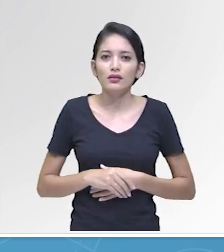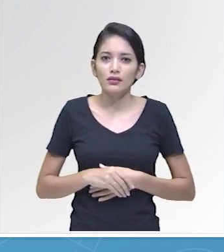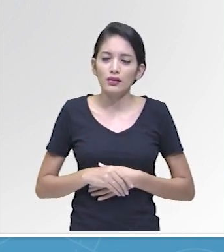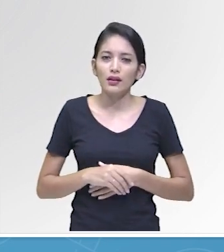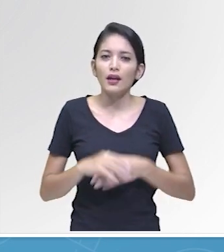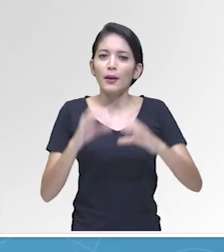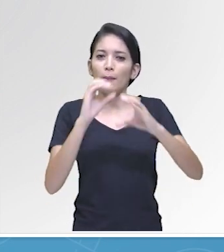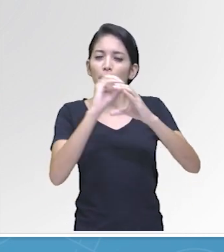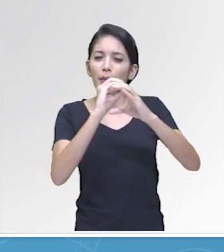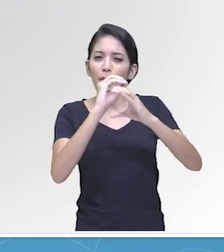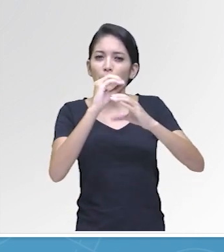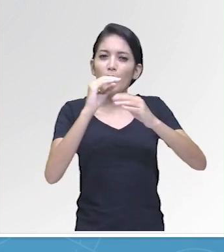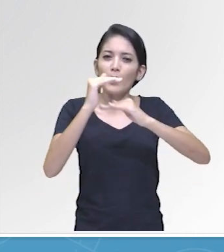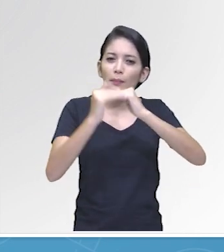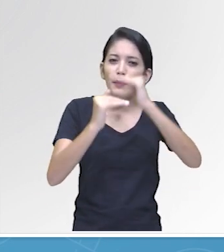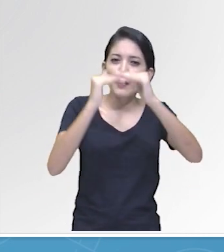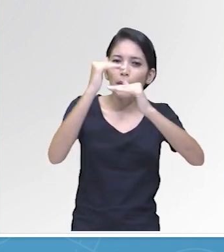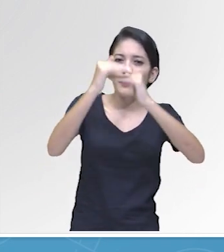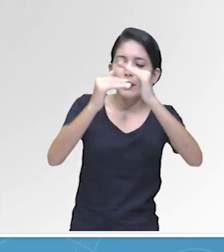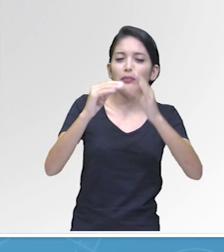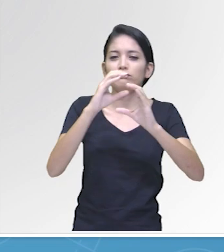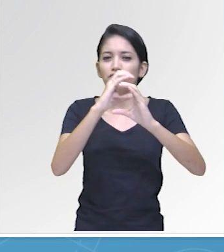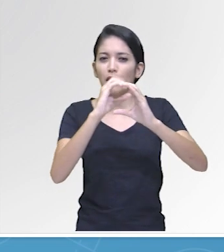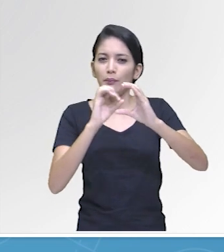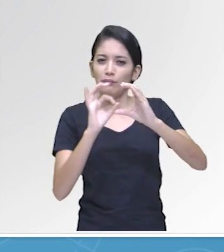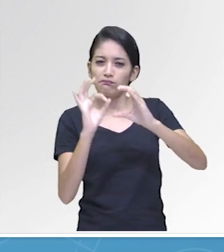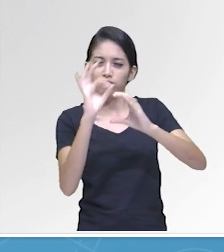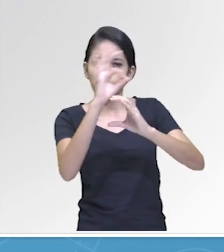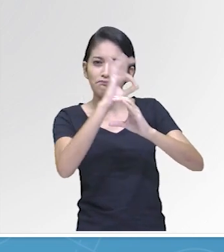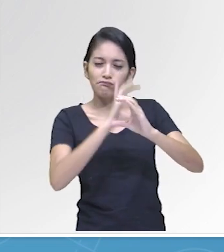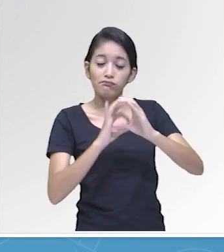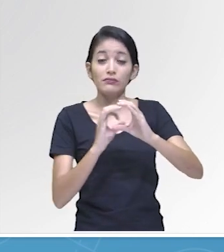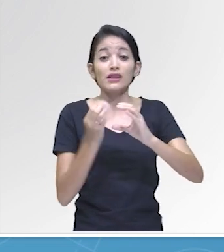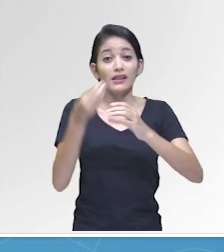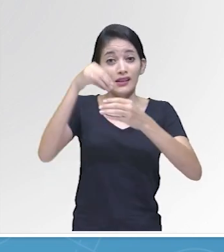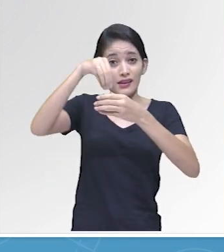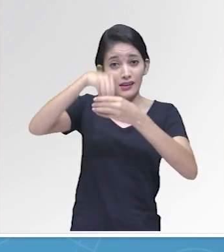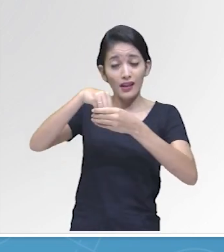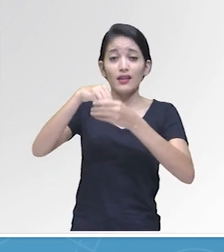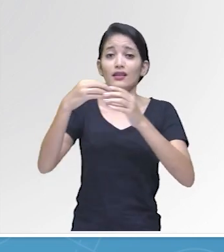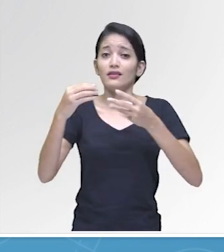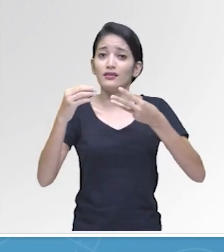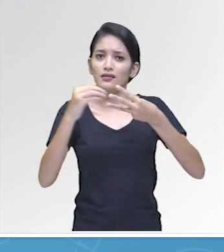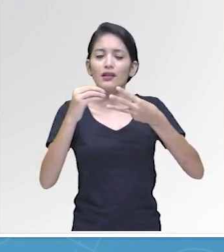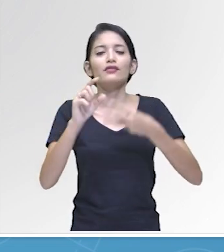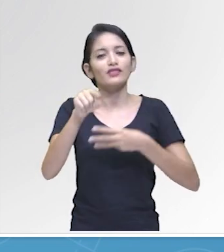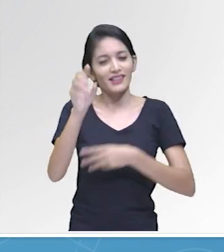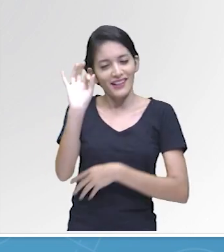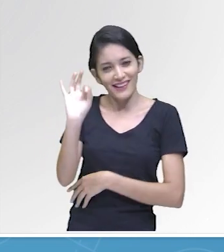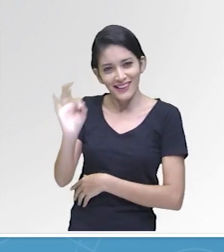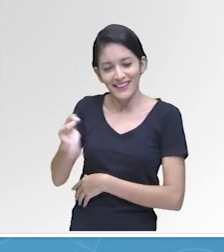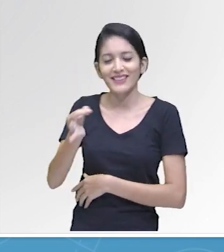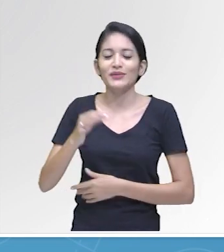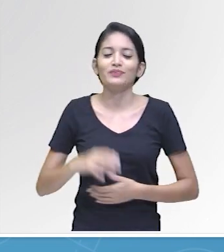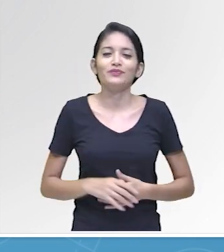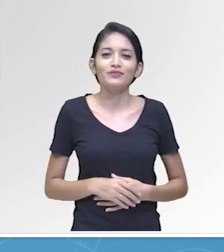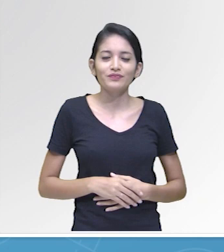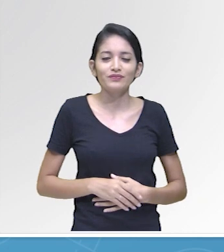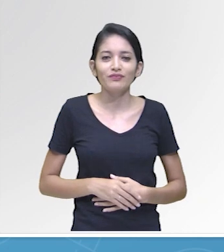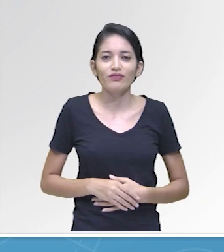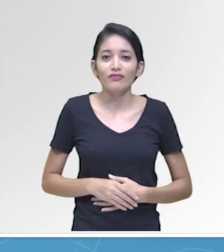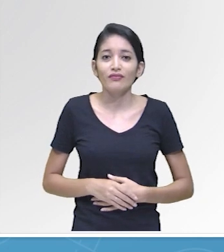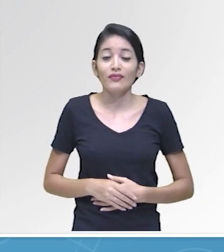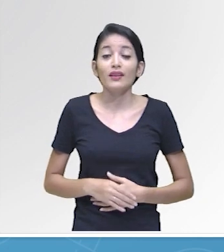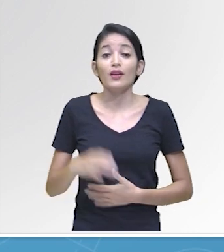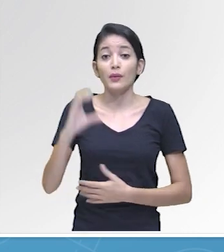fichinhas, uma em cima da outra. Então, se você desenhou algo assim, dentro da célula, você acertou. E aí, na